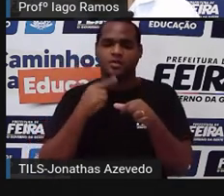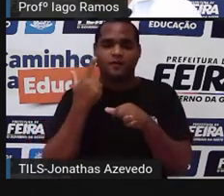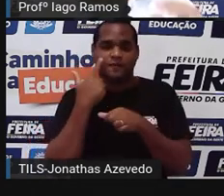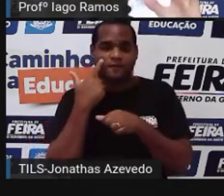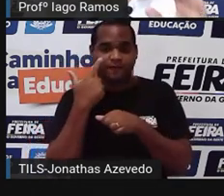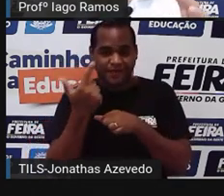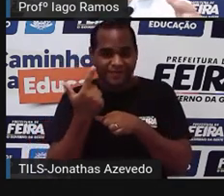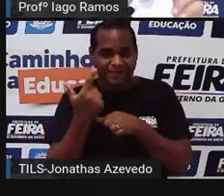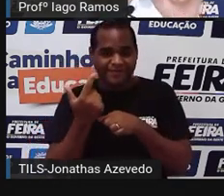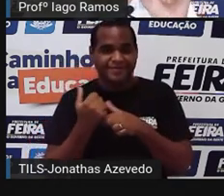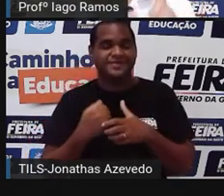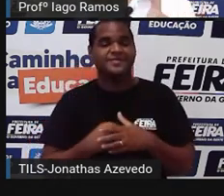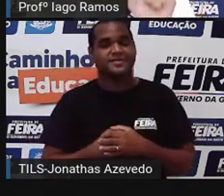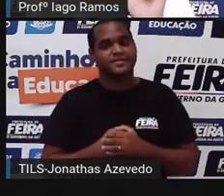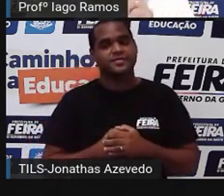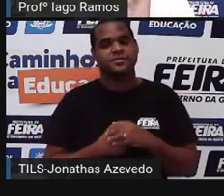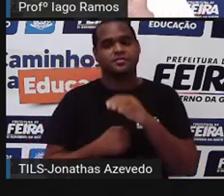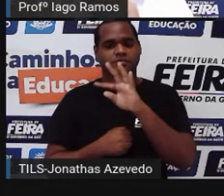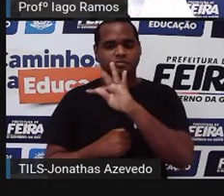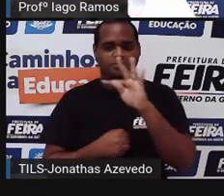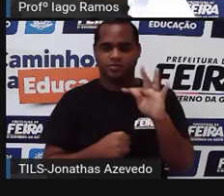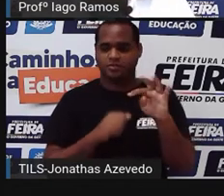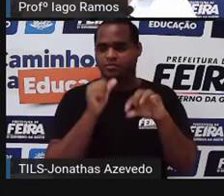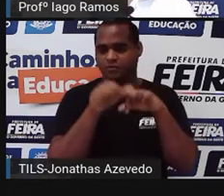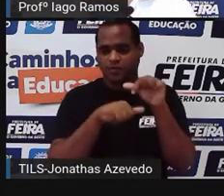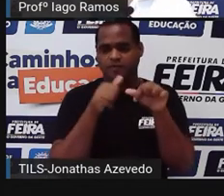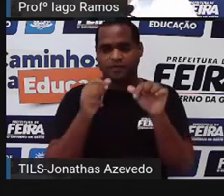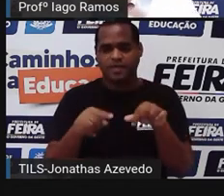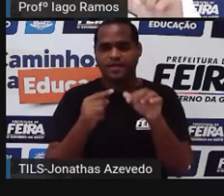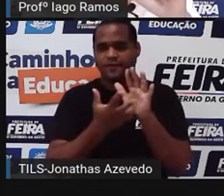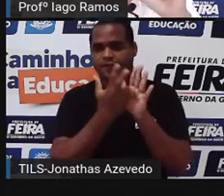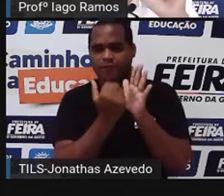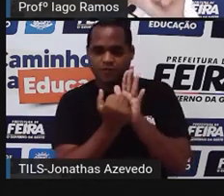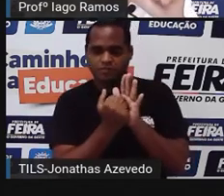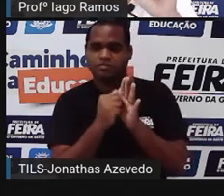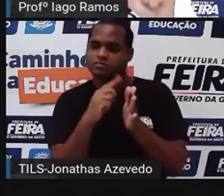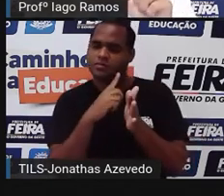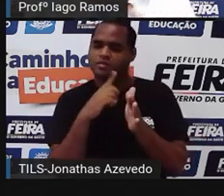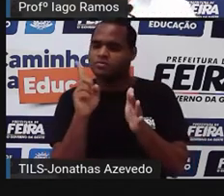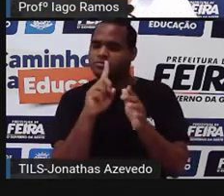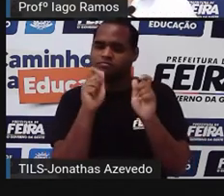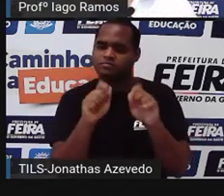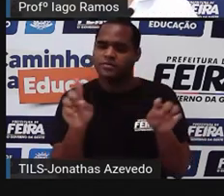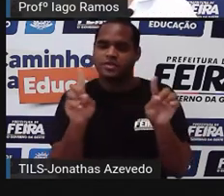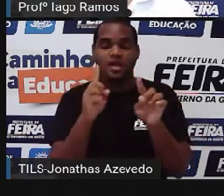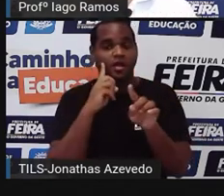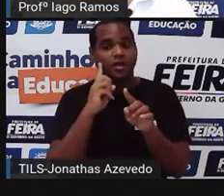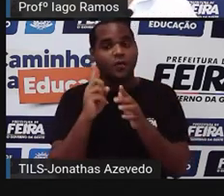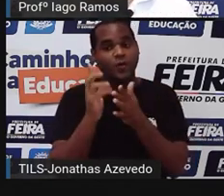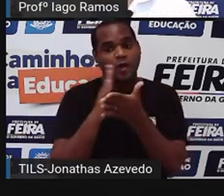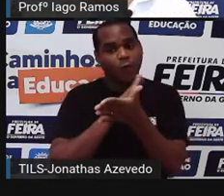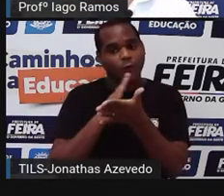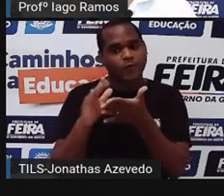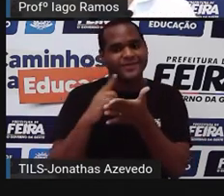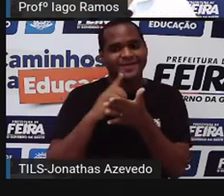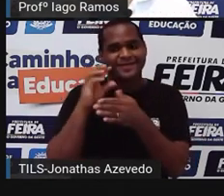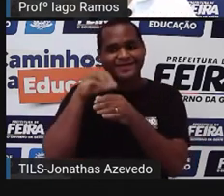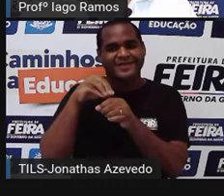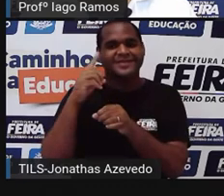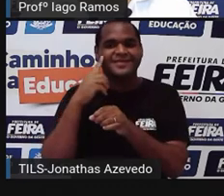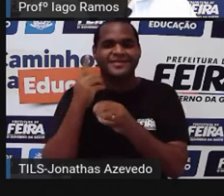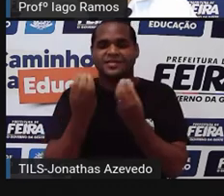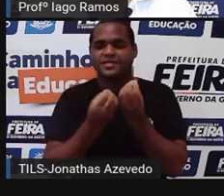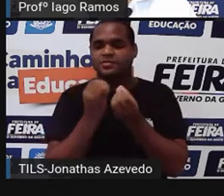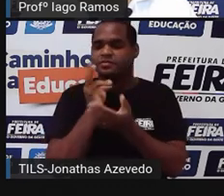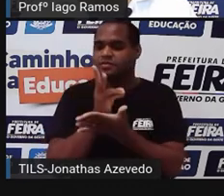e a translação não mudou as medidas da figura os lados dessa figura continua o mesmo e olha só que legal